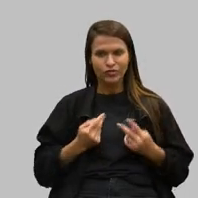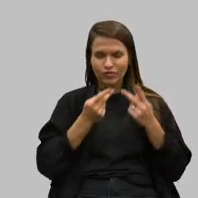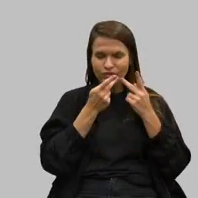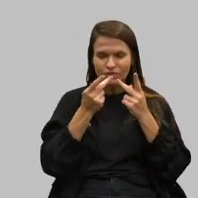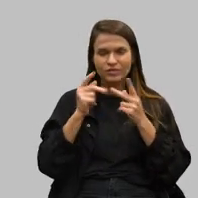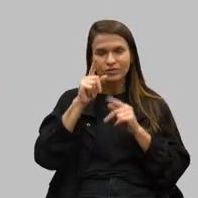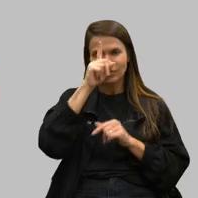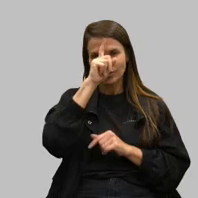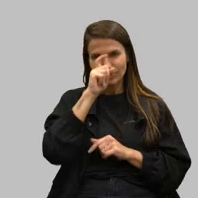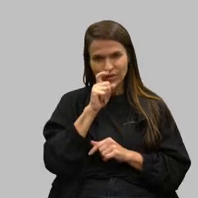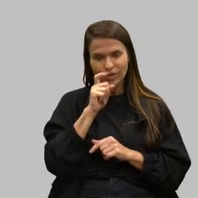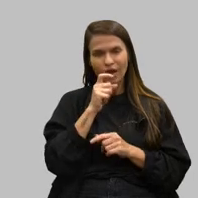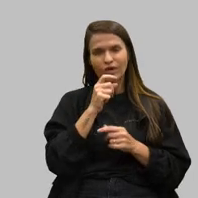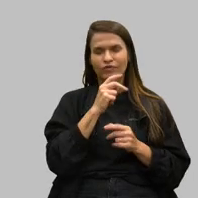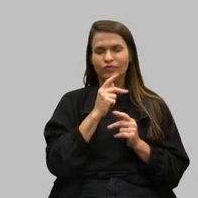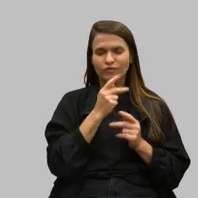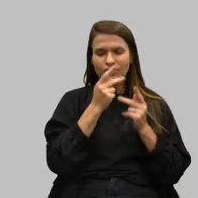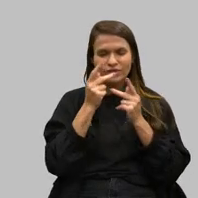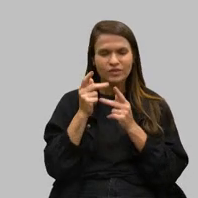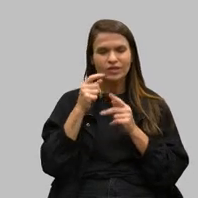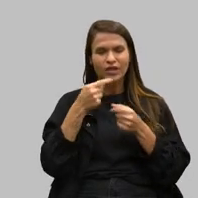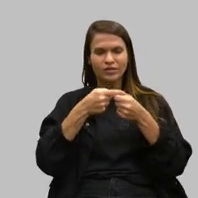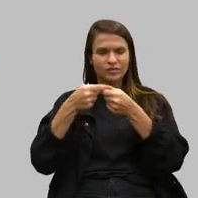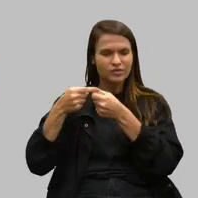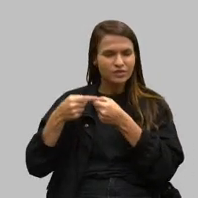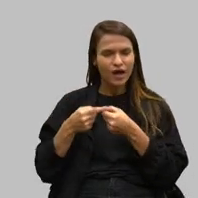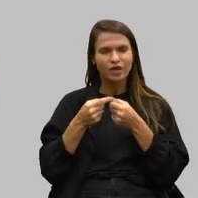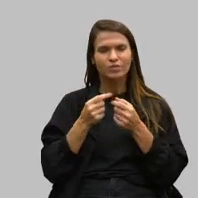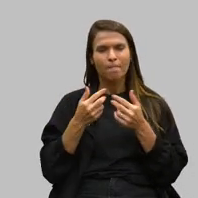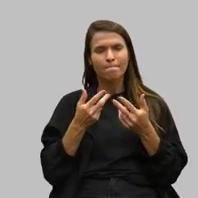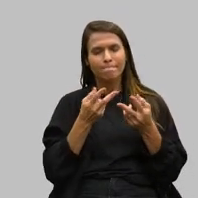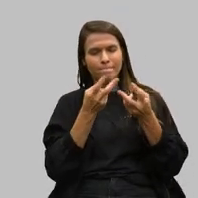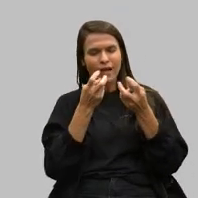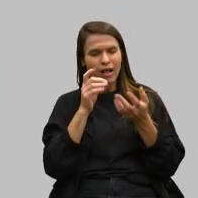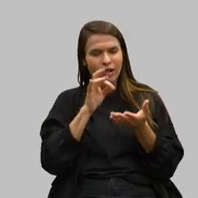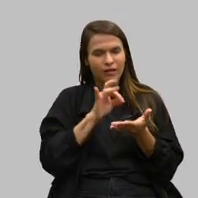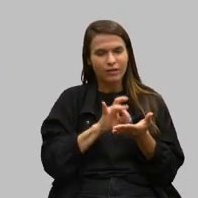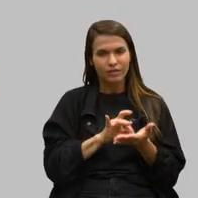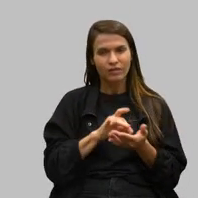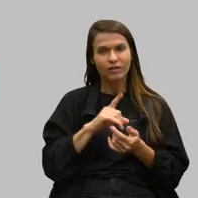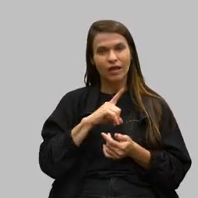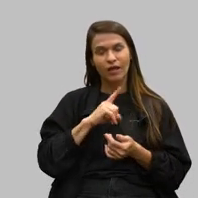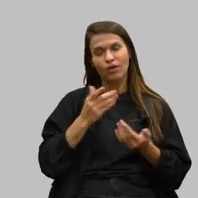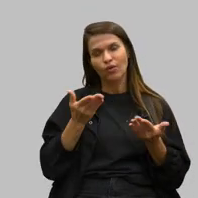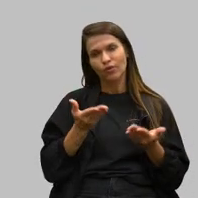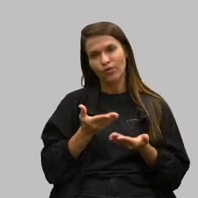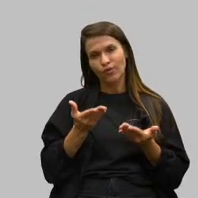os hospitais, o visita as cidades, o senhor vê a realidade e o senhor tem uma coisa que hoje